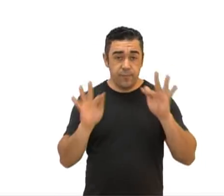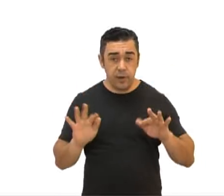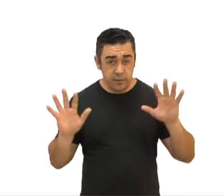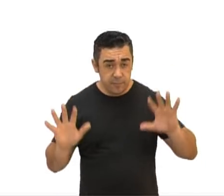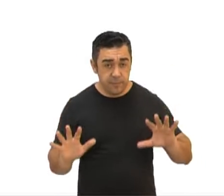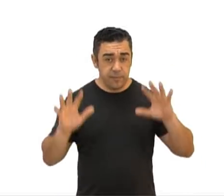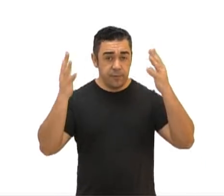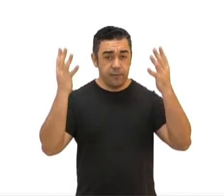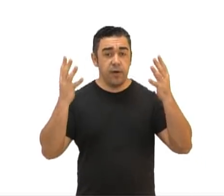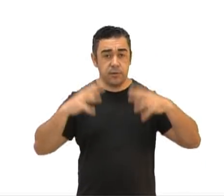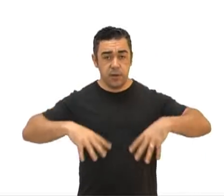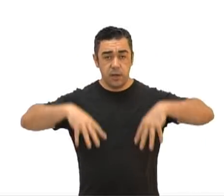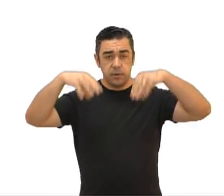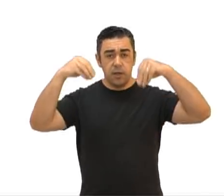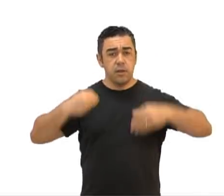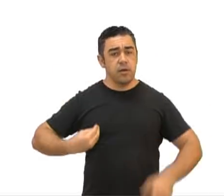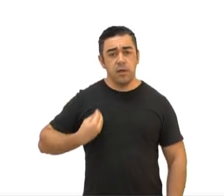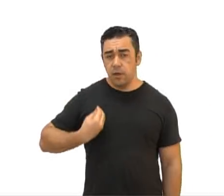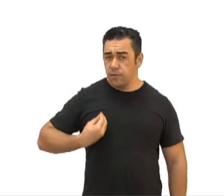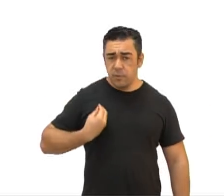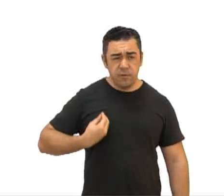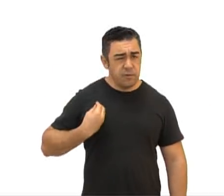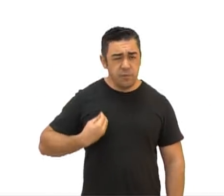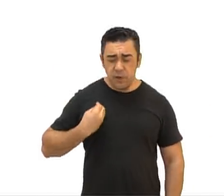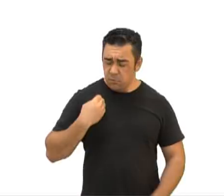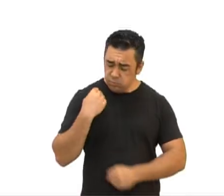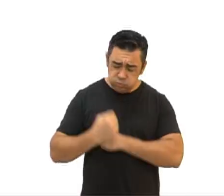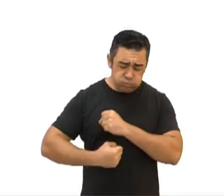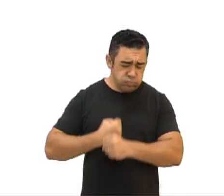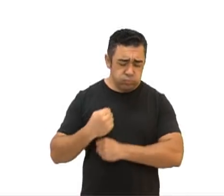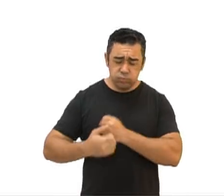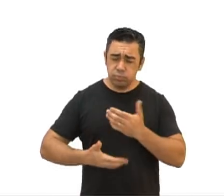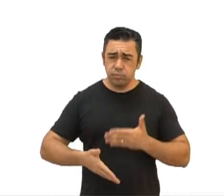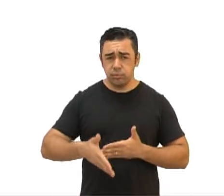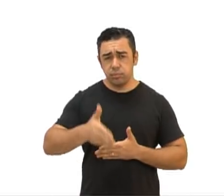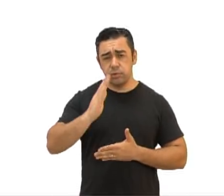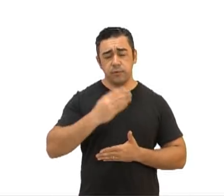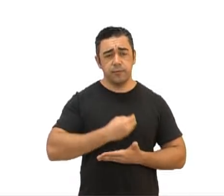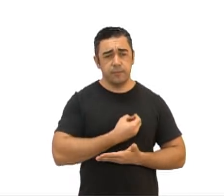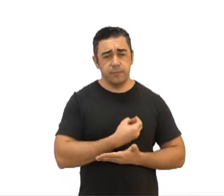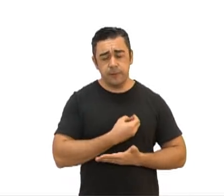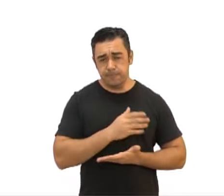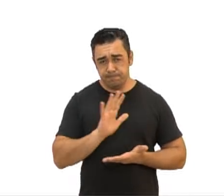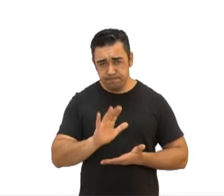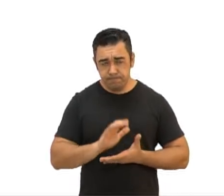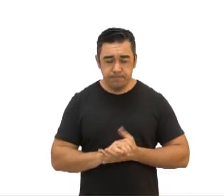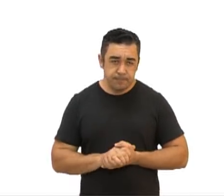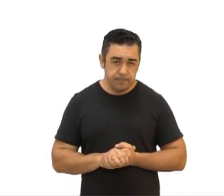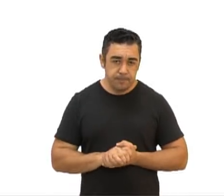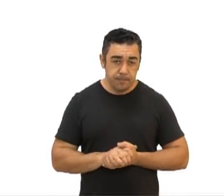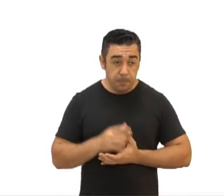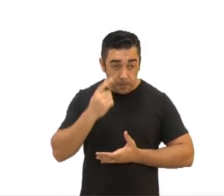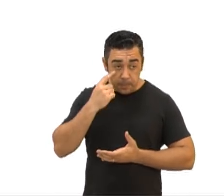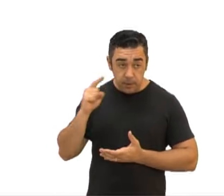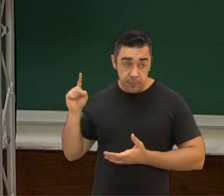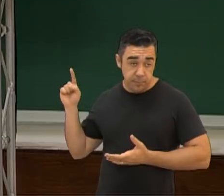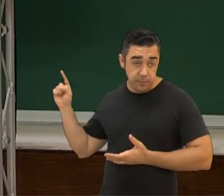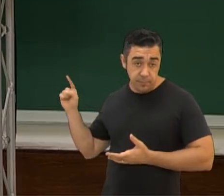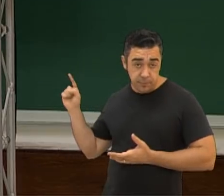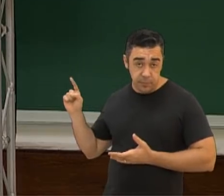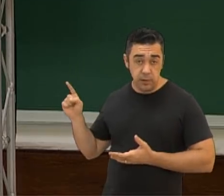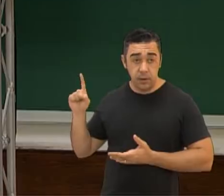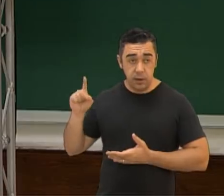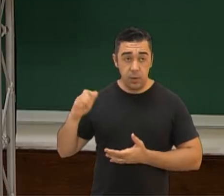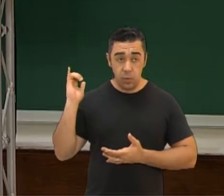seu castelo e viveram felizes todos os anos de suas vidas. Então aqui a gente tem, né, um